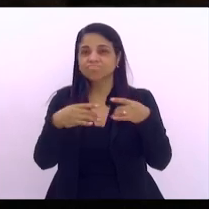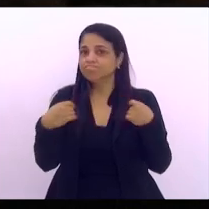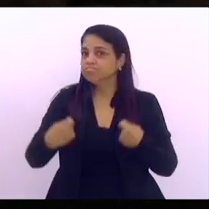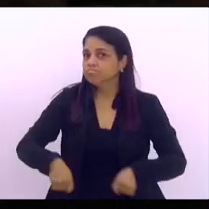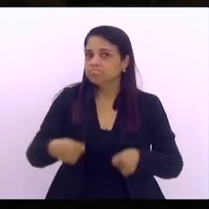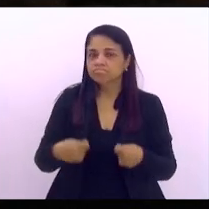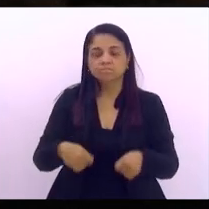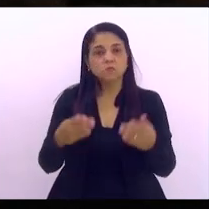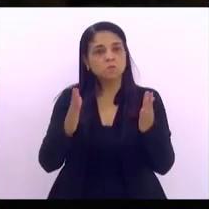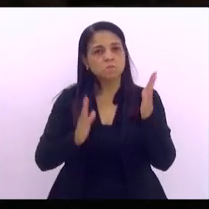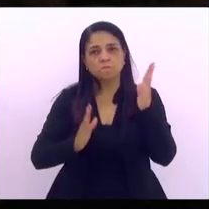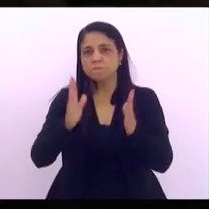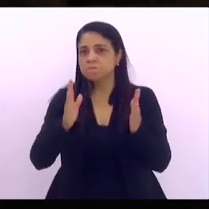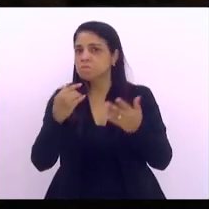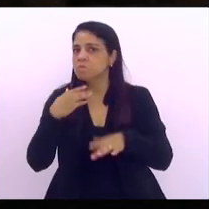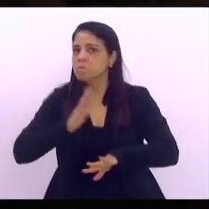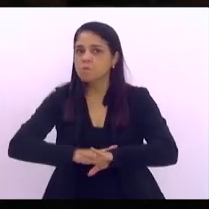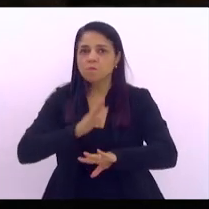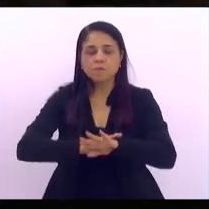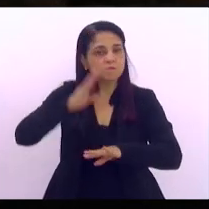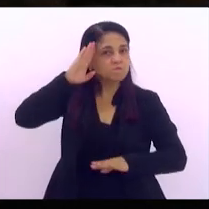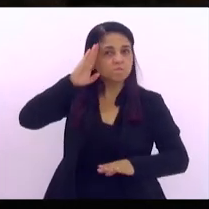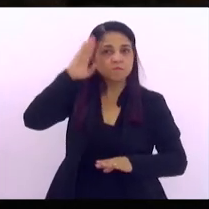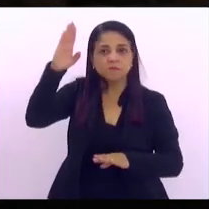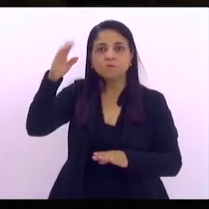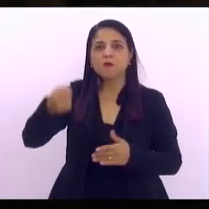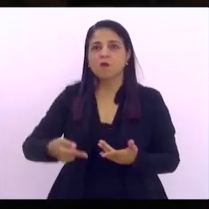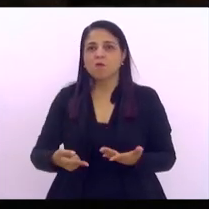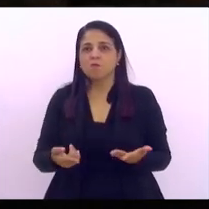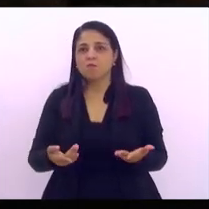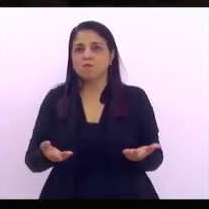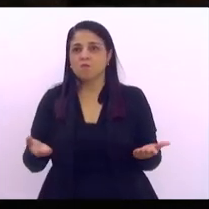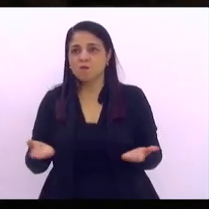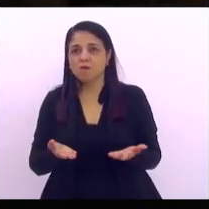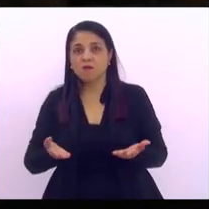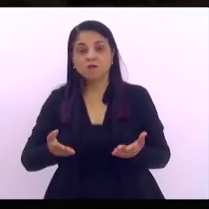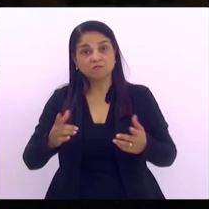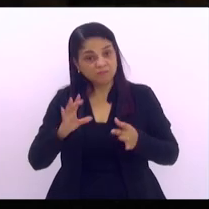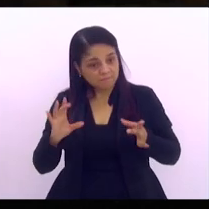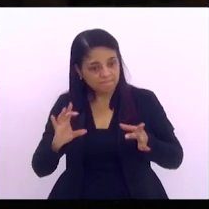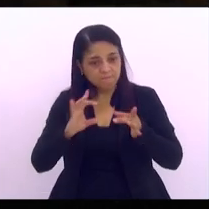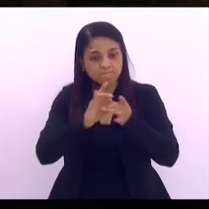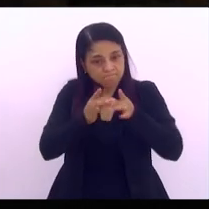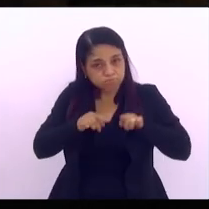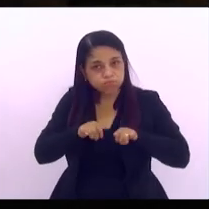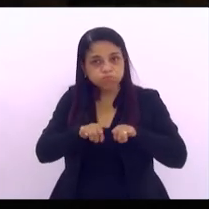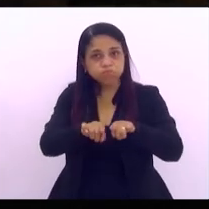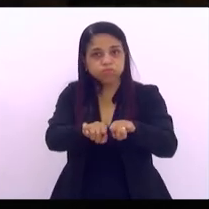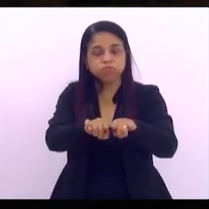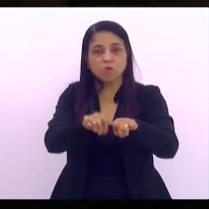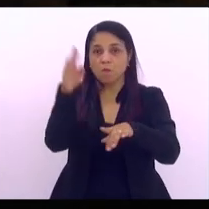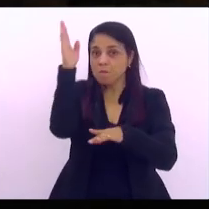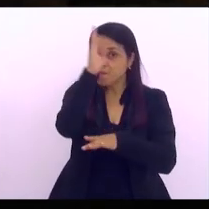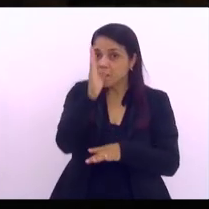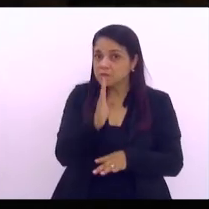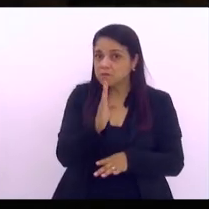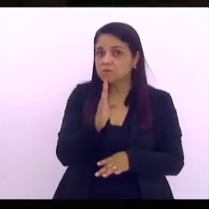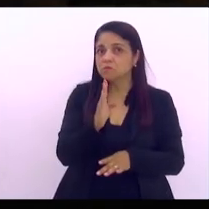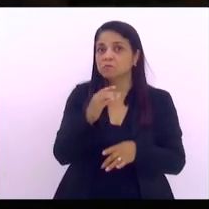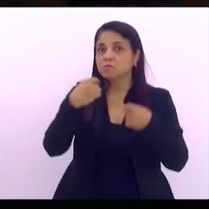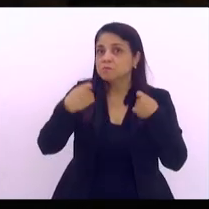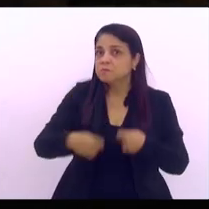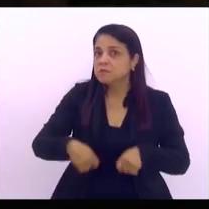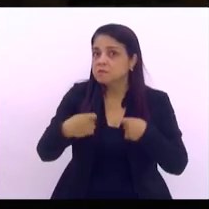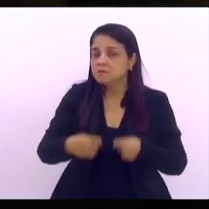é fundamental. Fundamental. E nós temos que nos aliar, nesse momento, nos ombrear, justamente com